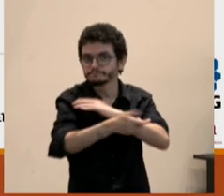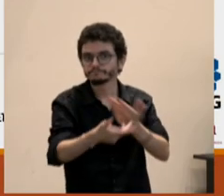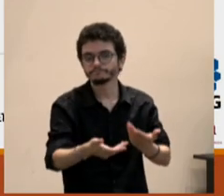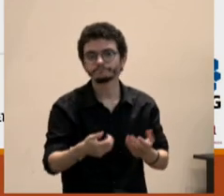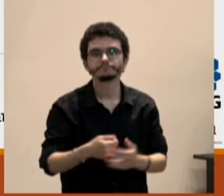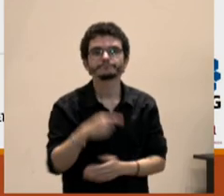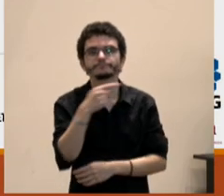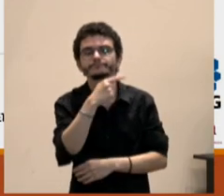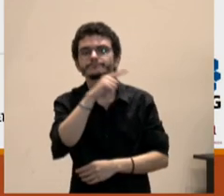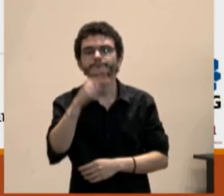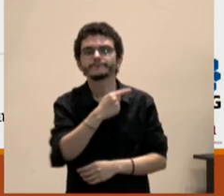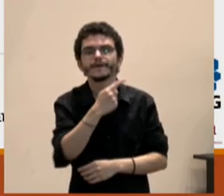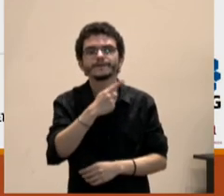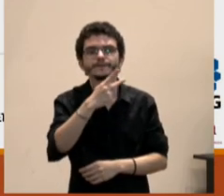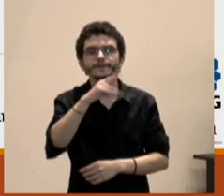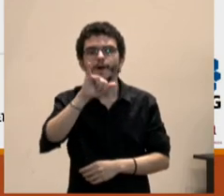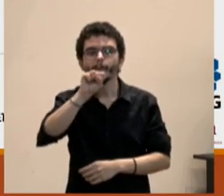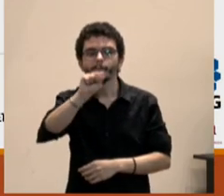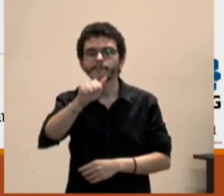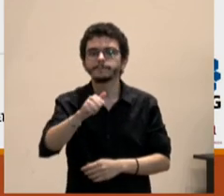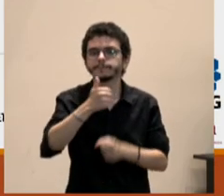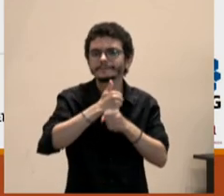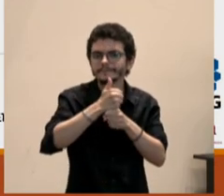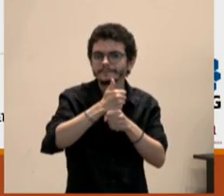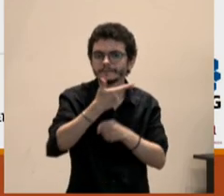Esse aqui é o PISA de